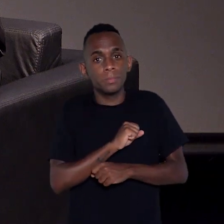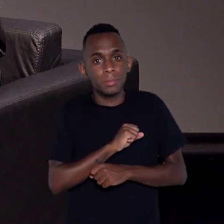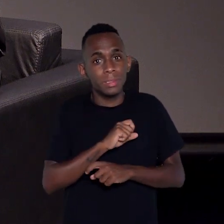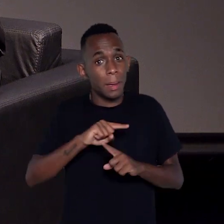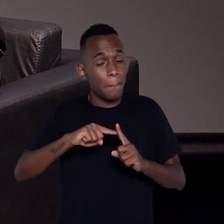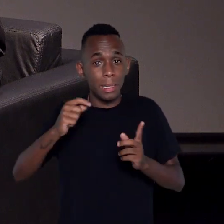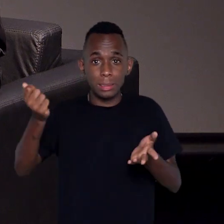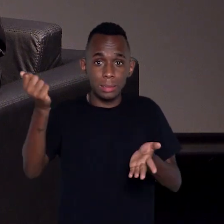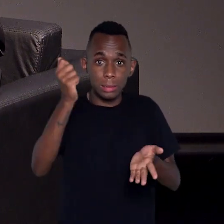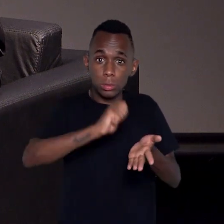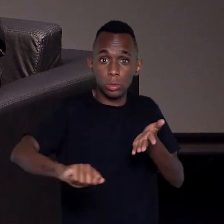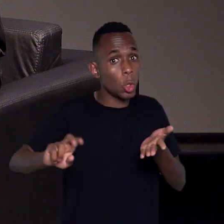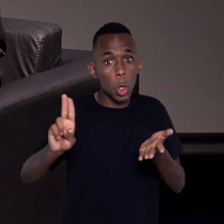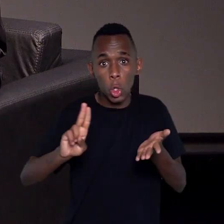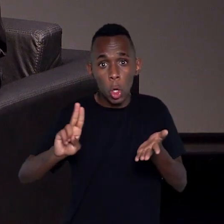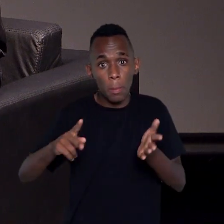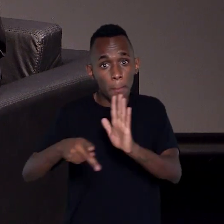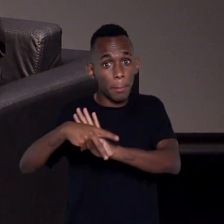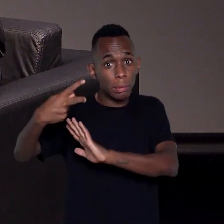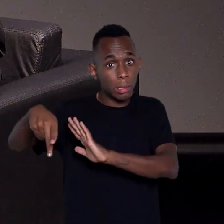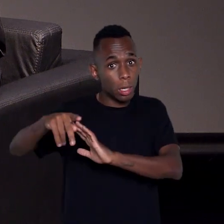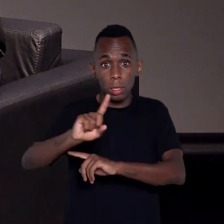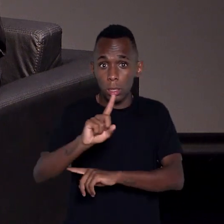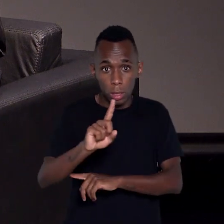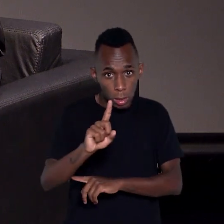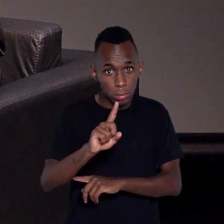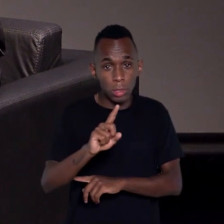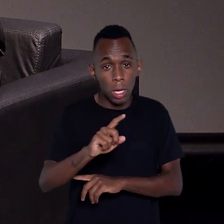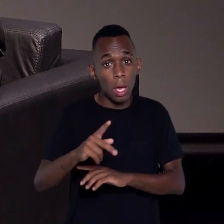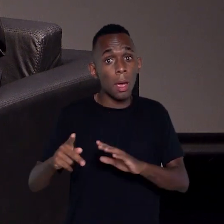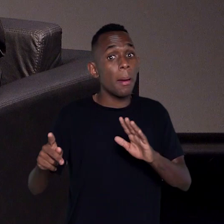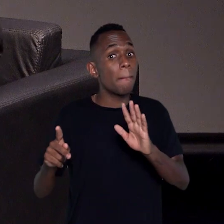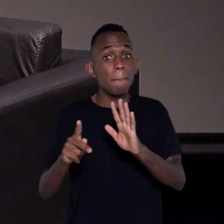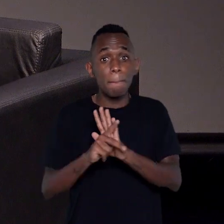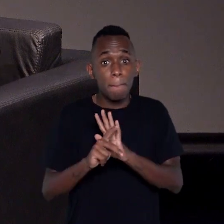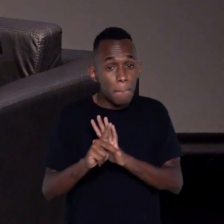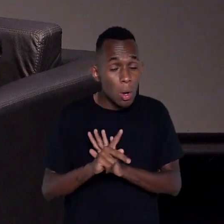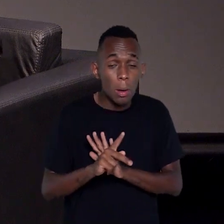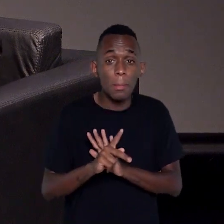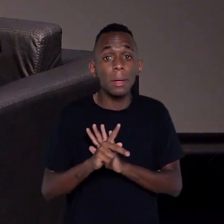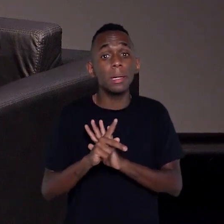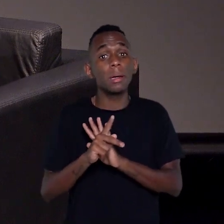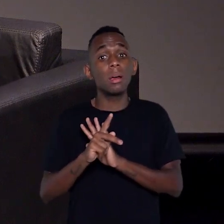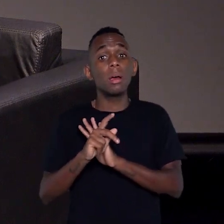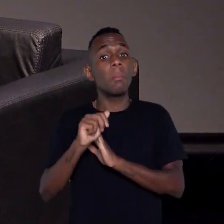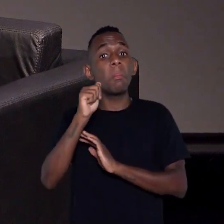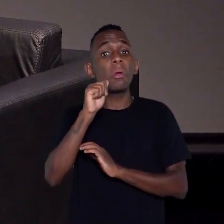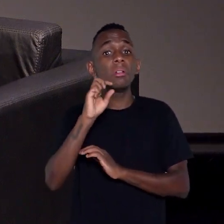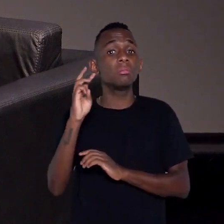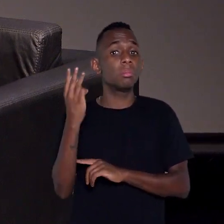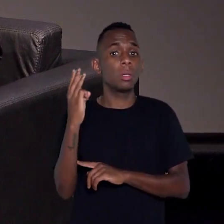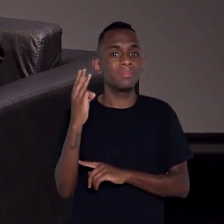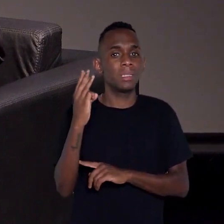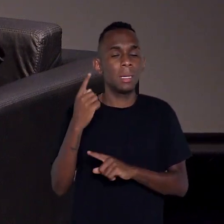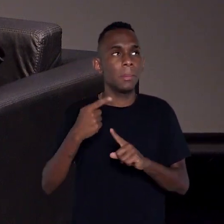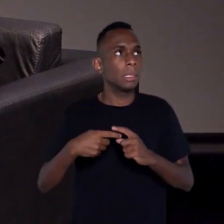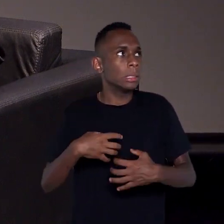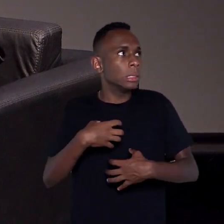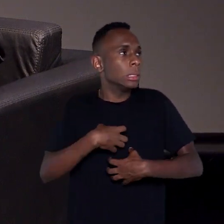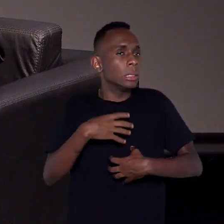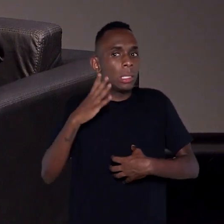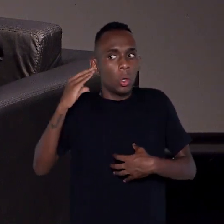Ela nem assina como Maria Firmina dos Reis, assina como uma maranhense, né? Ela não podia se mostrar, ela não se